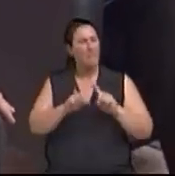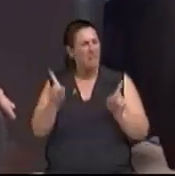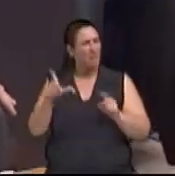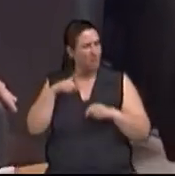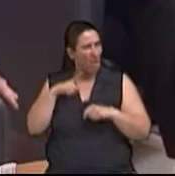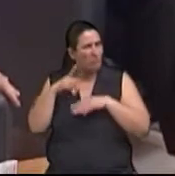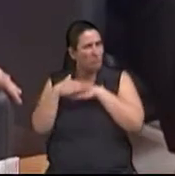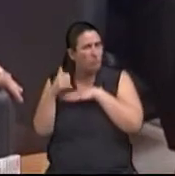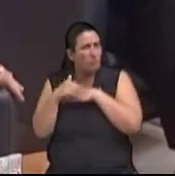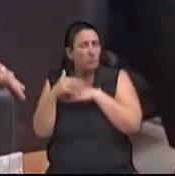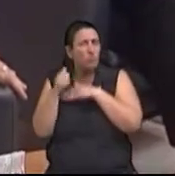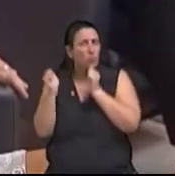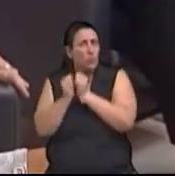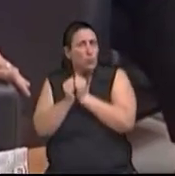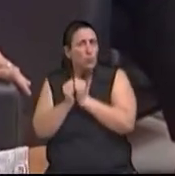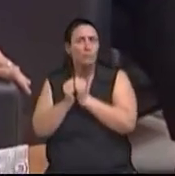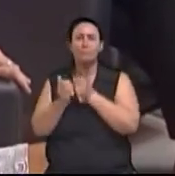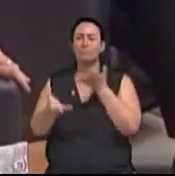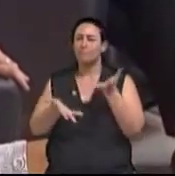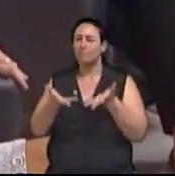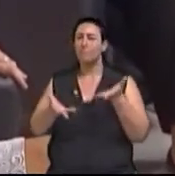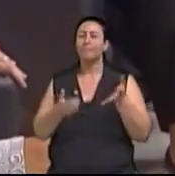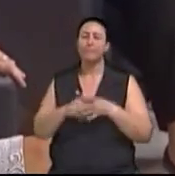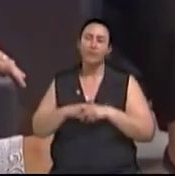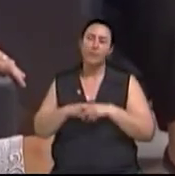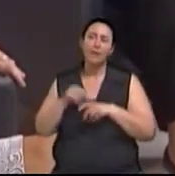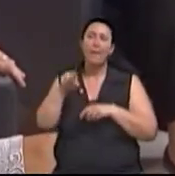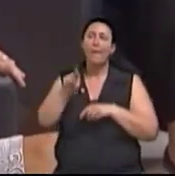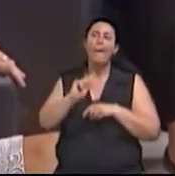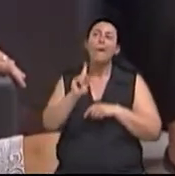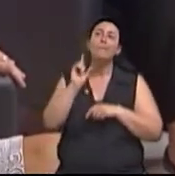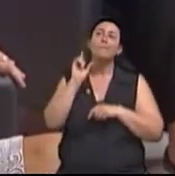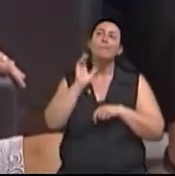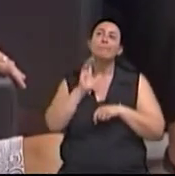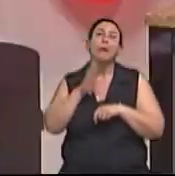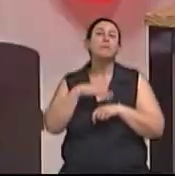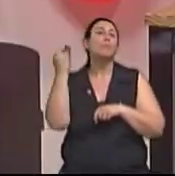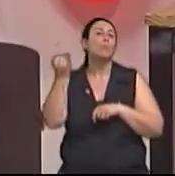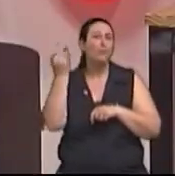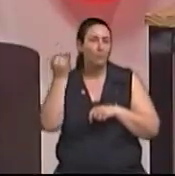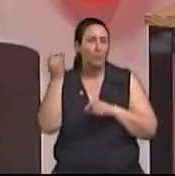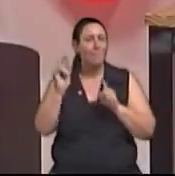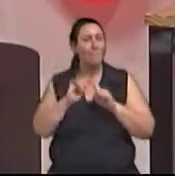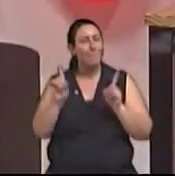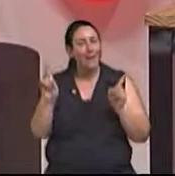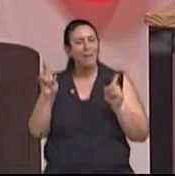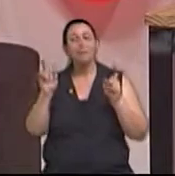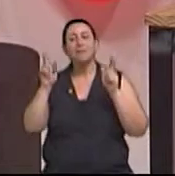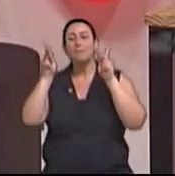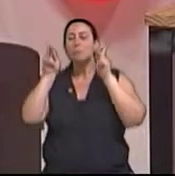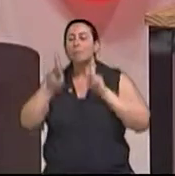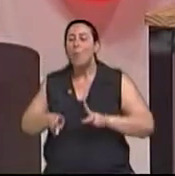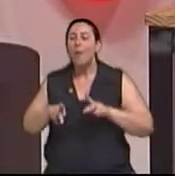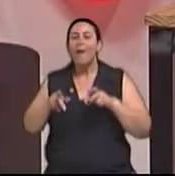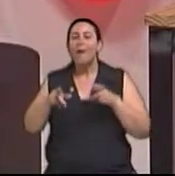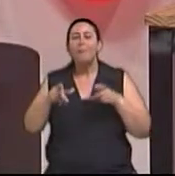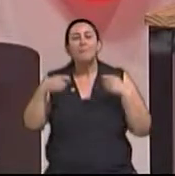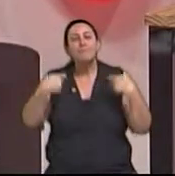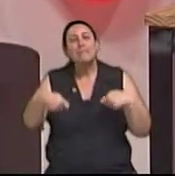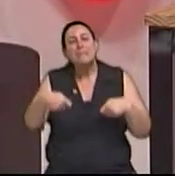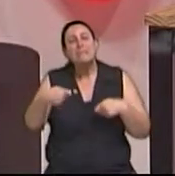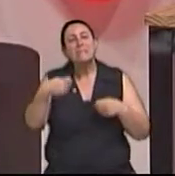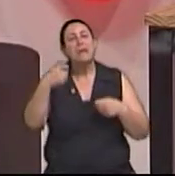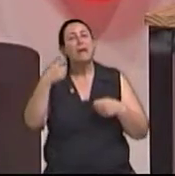tendo afeto junto não é o mais importante para a pessoa com a idade ela quer ser escutada amada